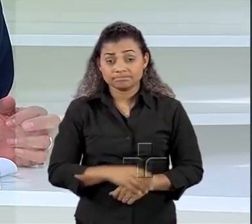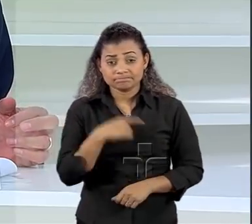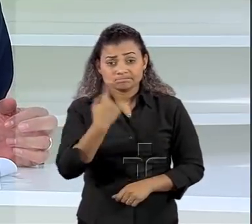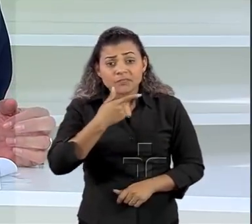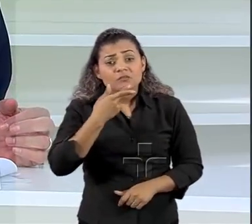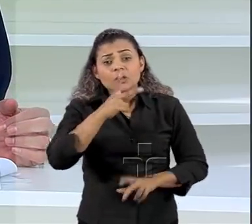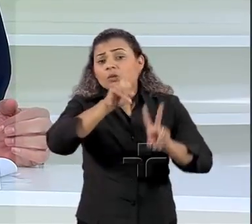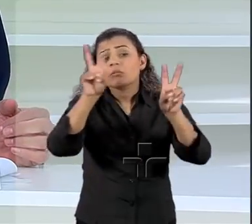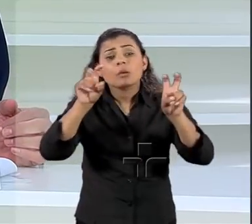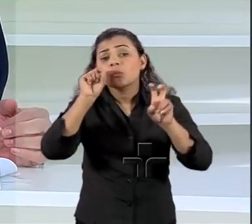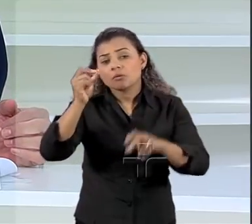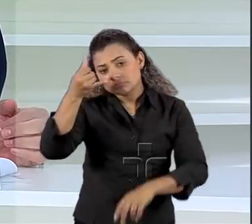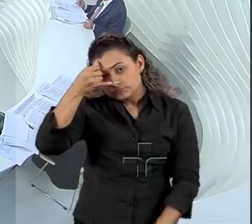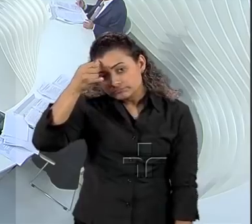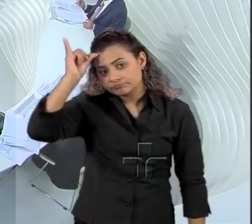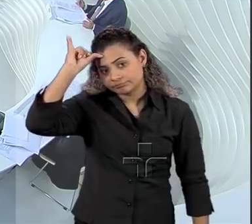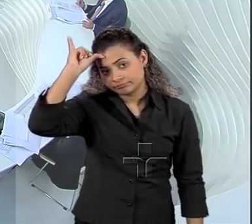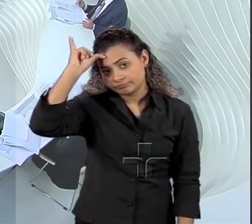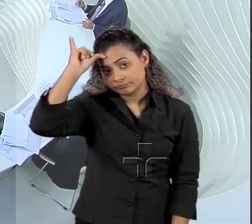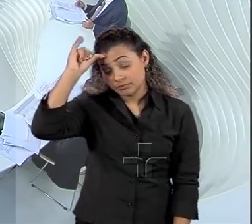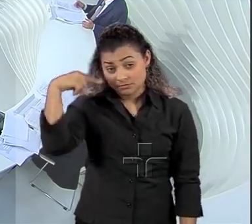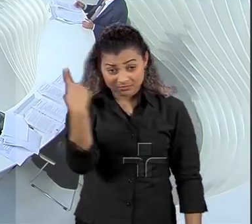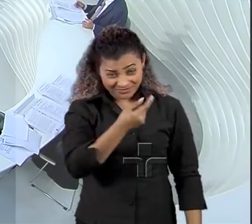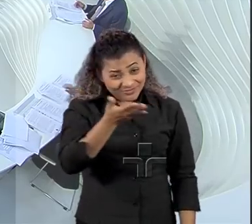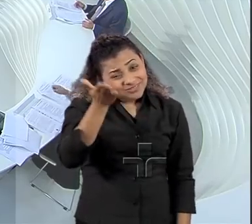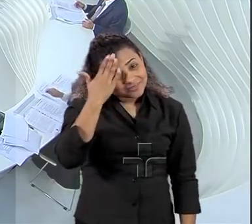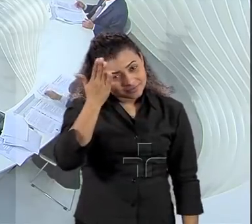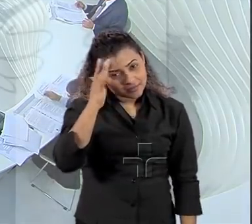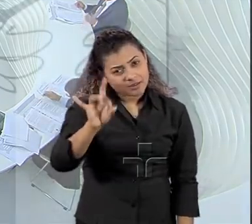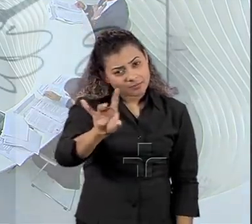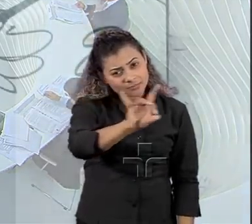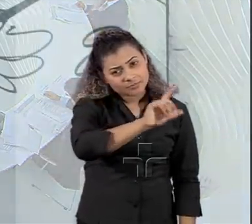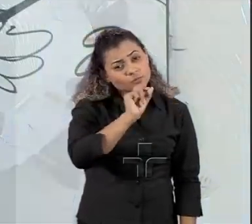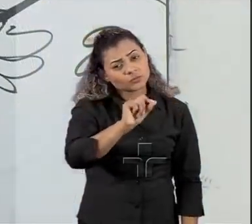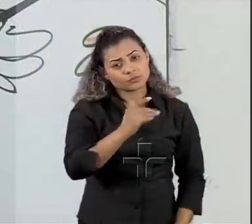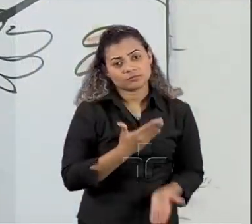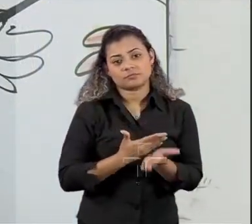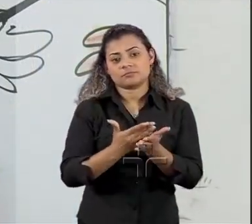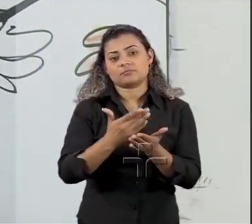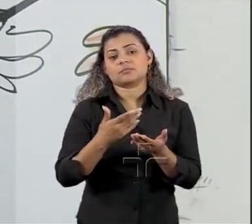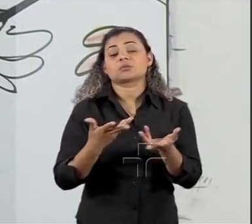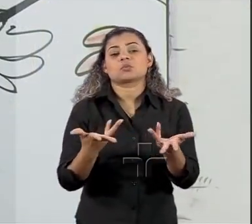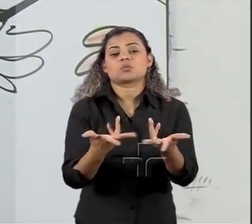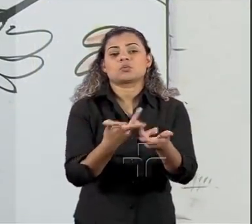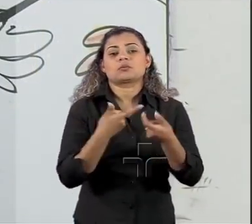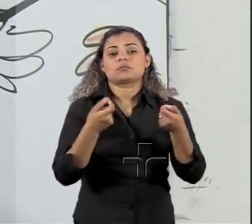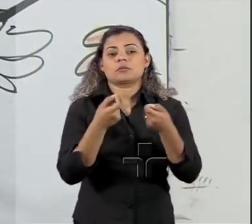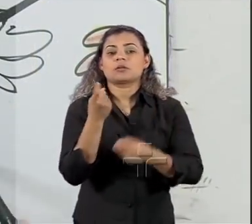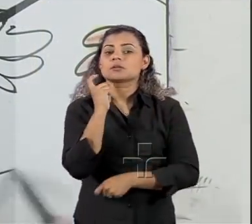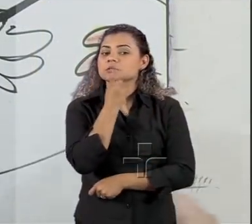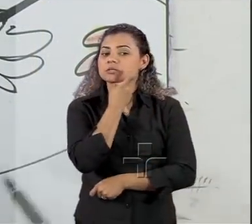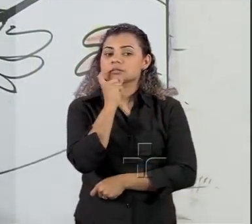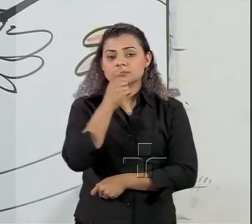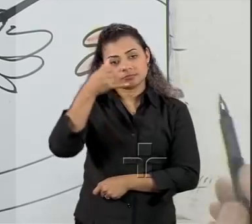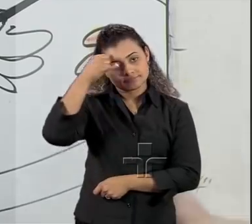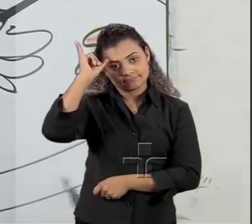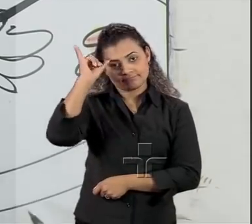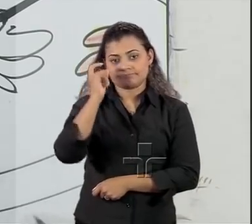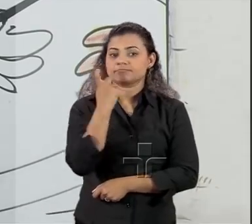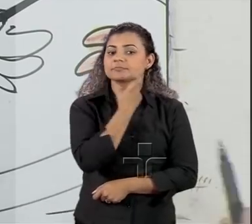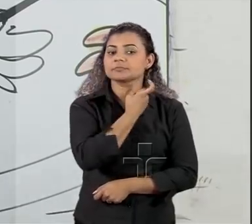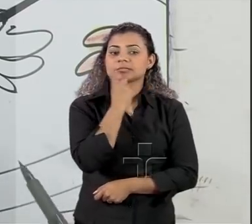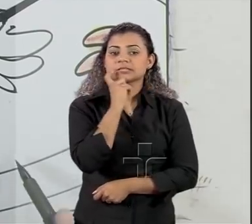prevenção e todos nós sabemos que isto muito começa pela qualidade bucal dos brasileiros. Um dado importante.